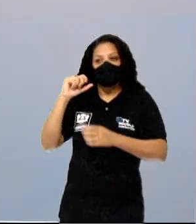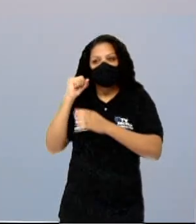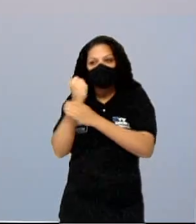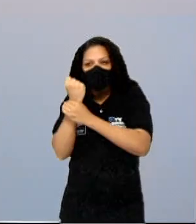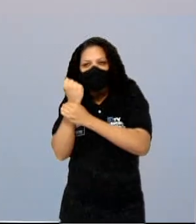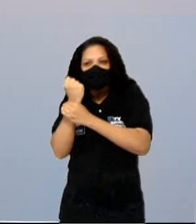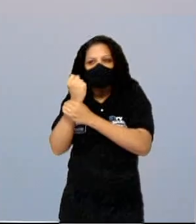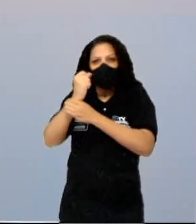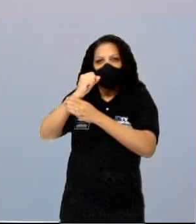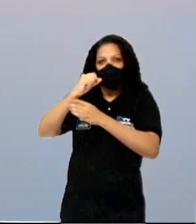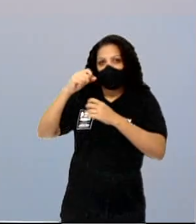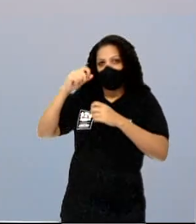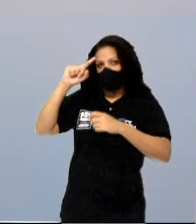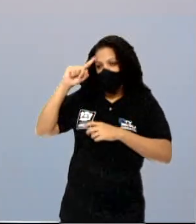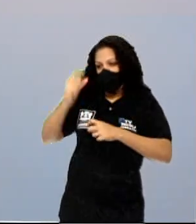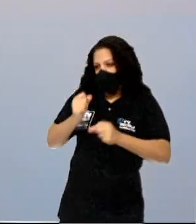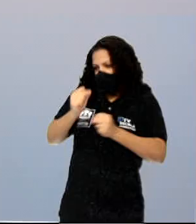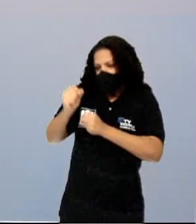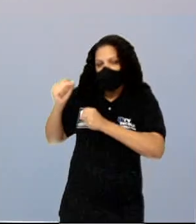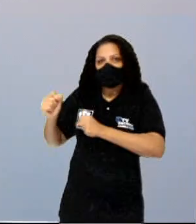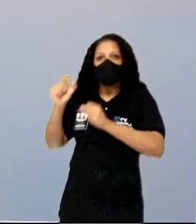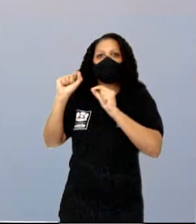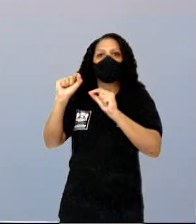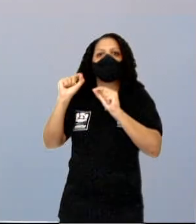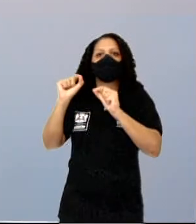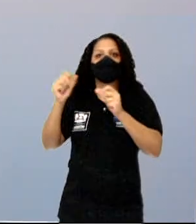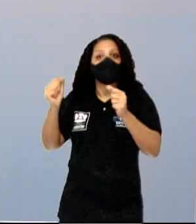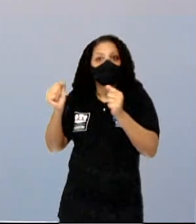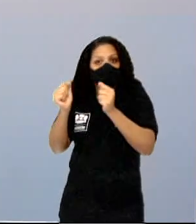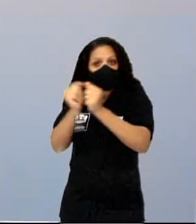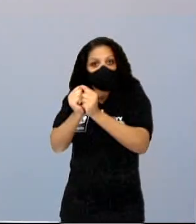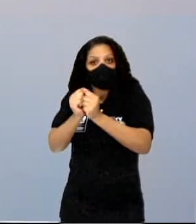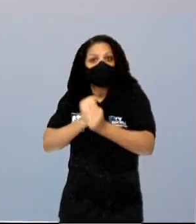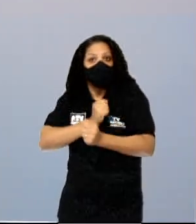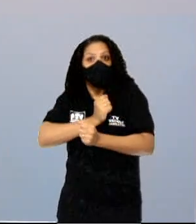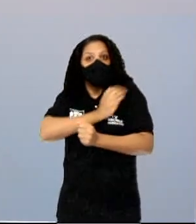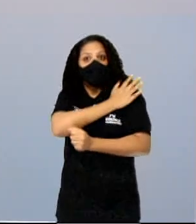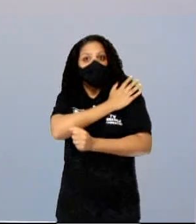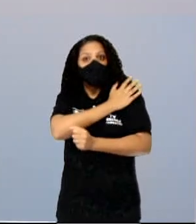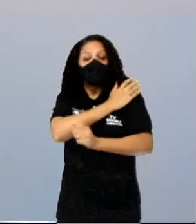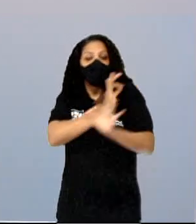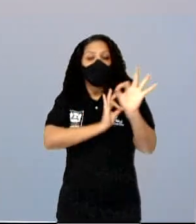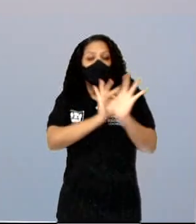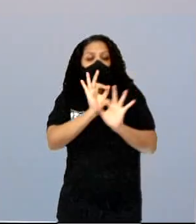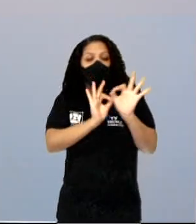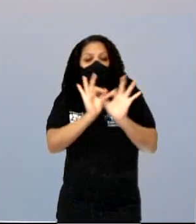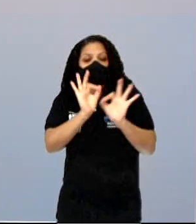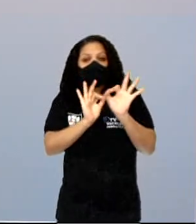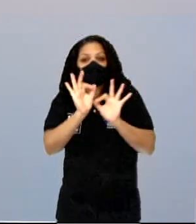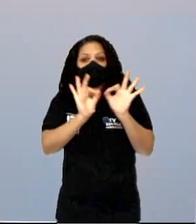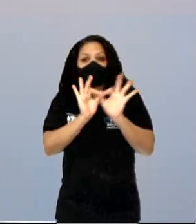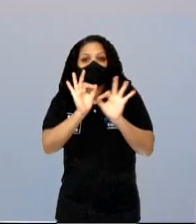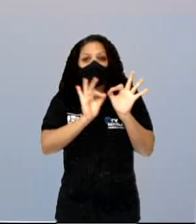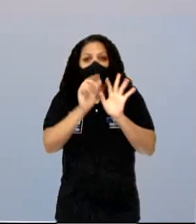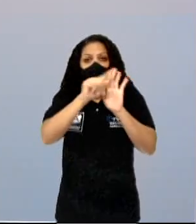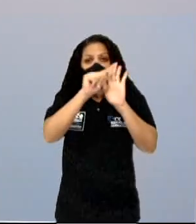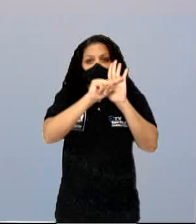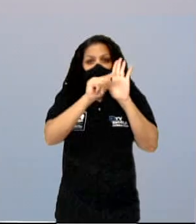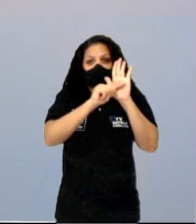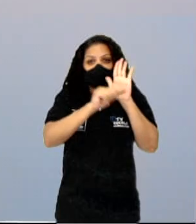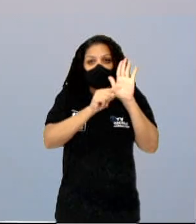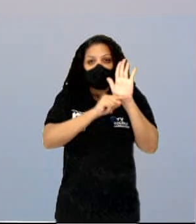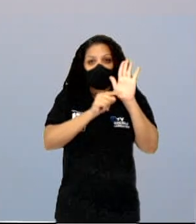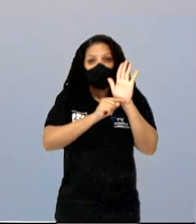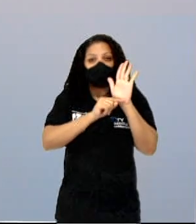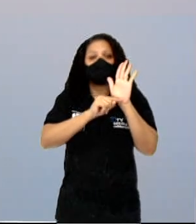Serviço Secreto do Exército, ele vai criar um plano, né, para desmantelar a eleição de 1938.